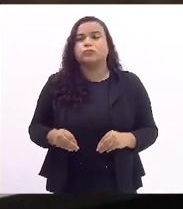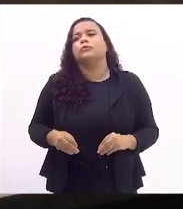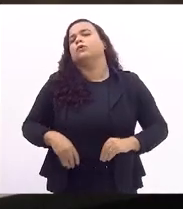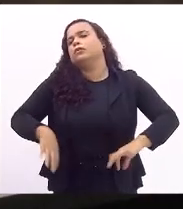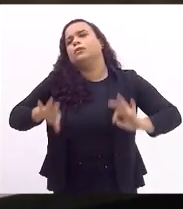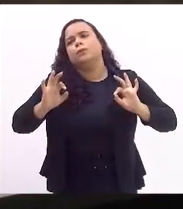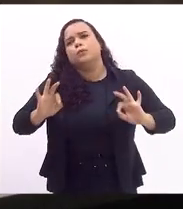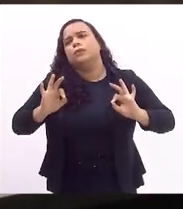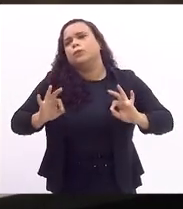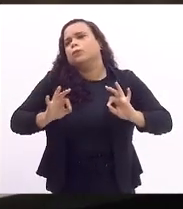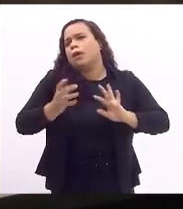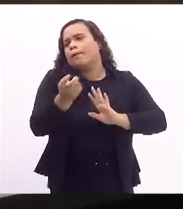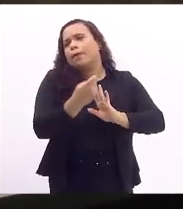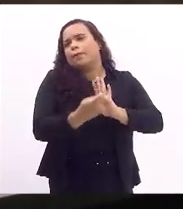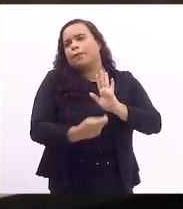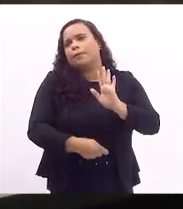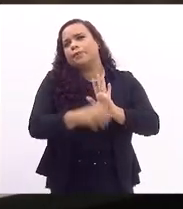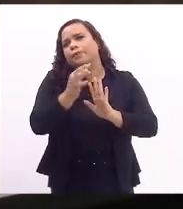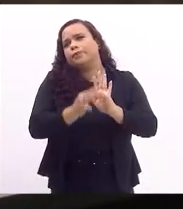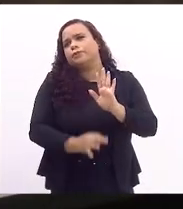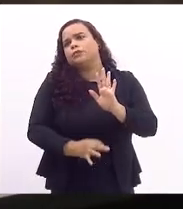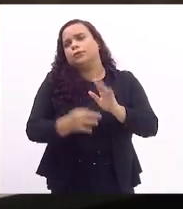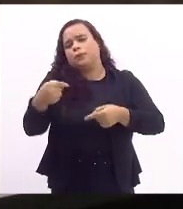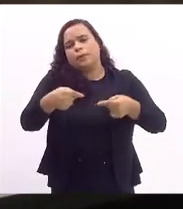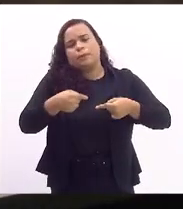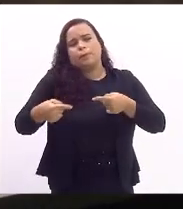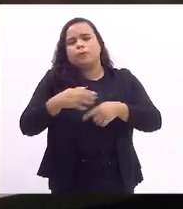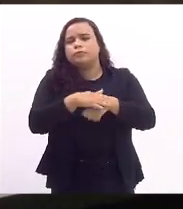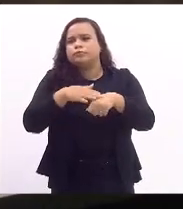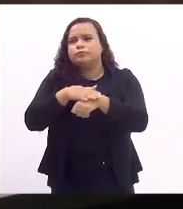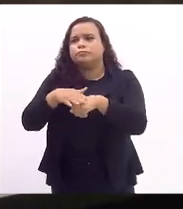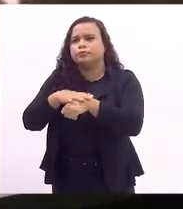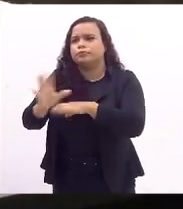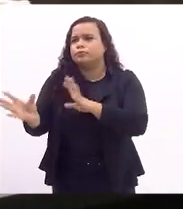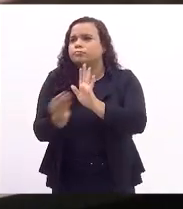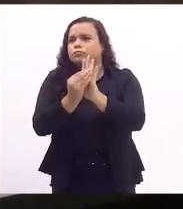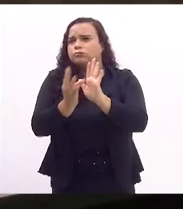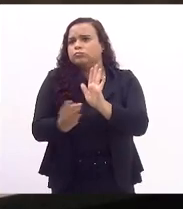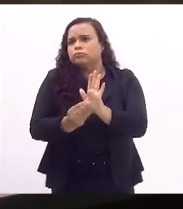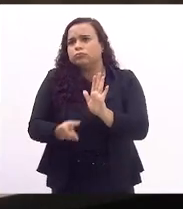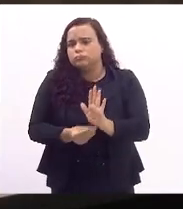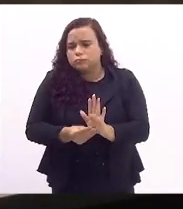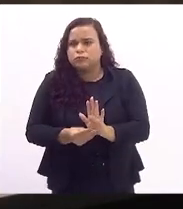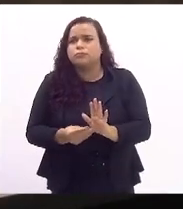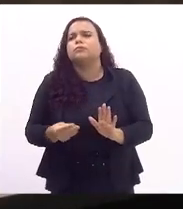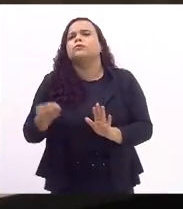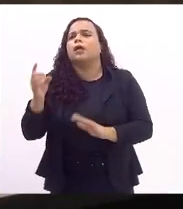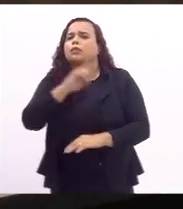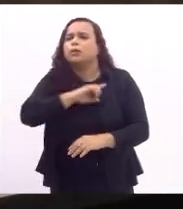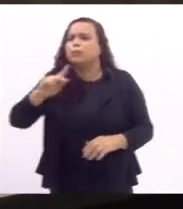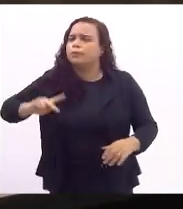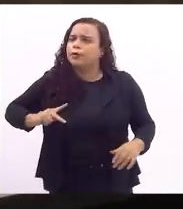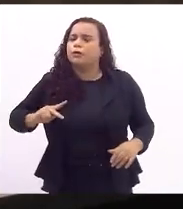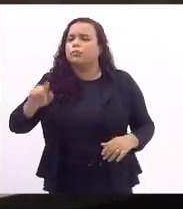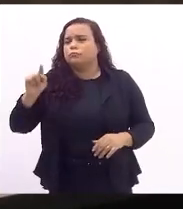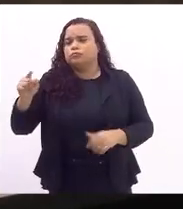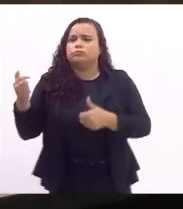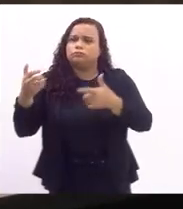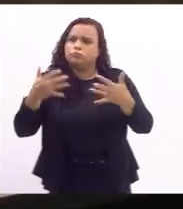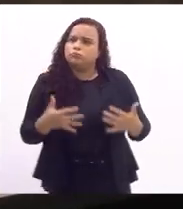rica a muito rico diálogo defensoria público mesmo em se tratando de um